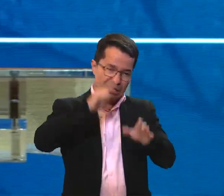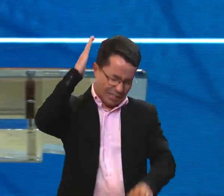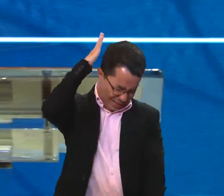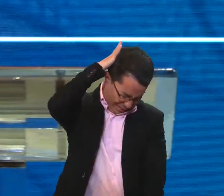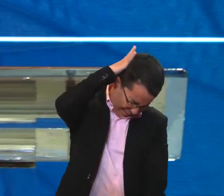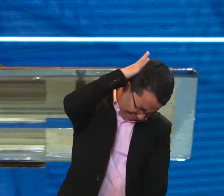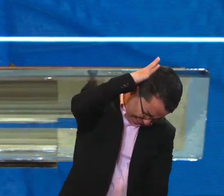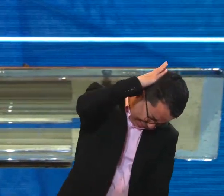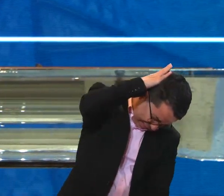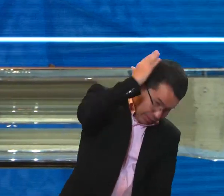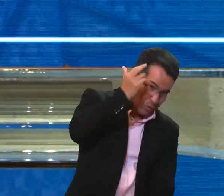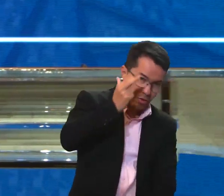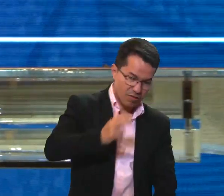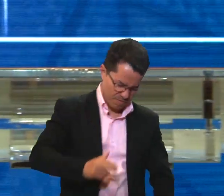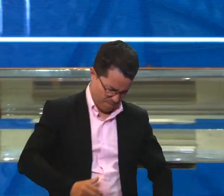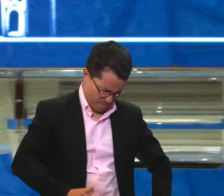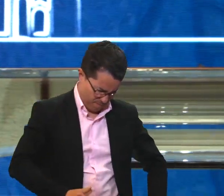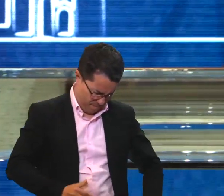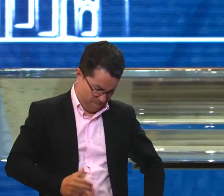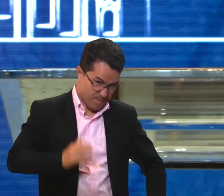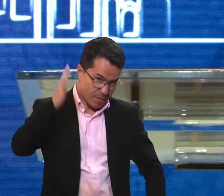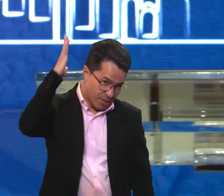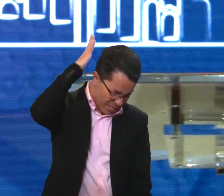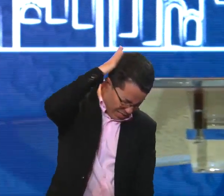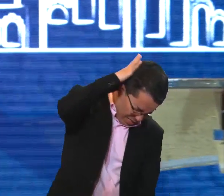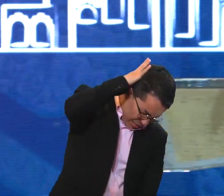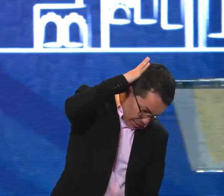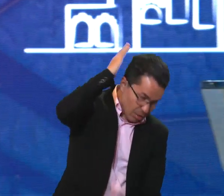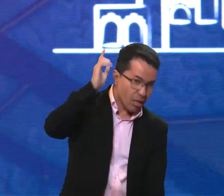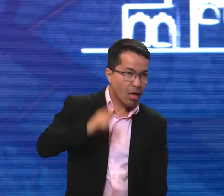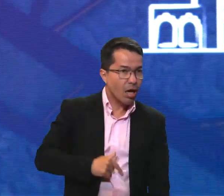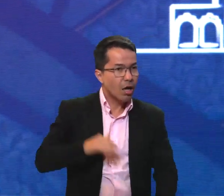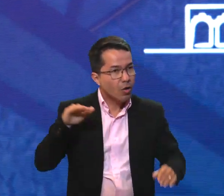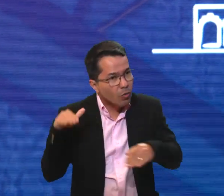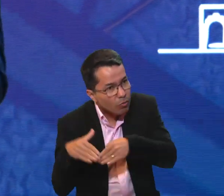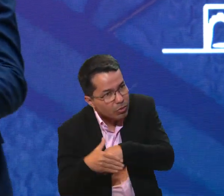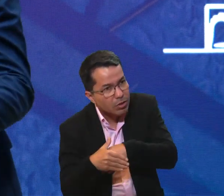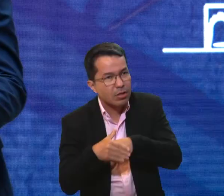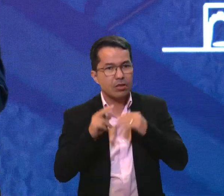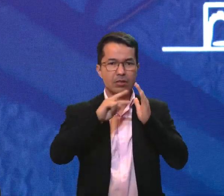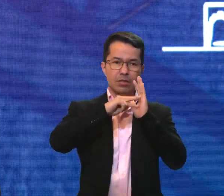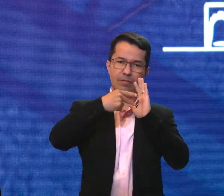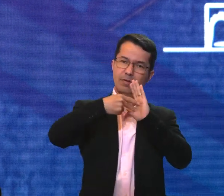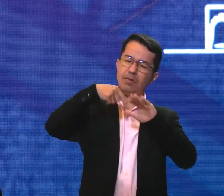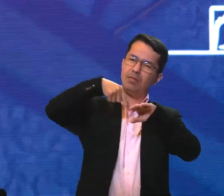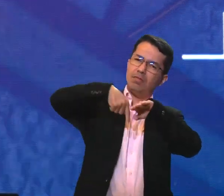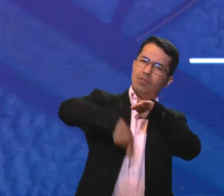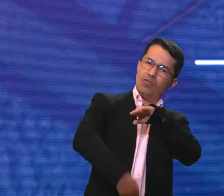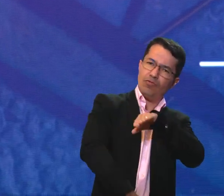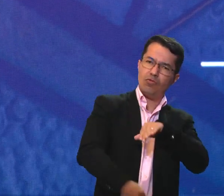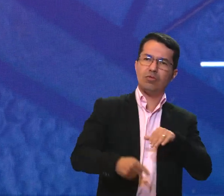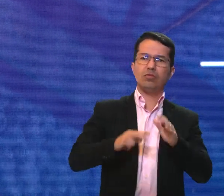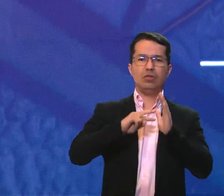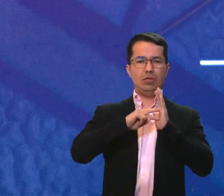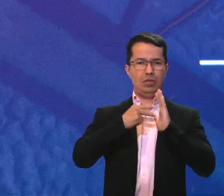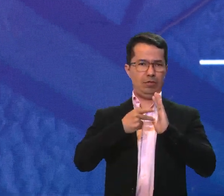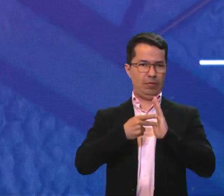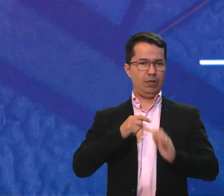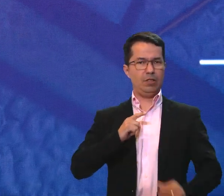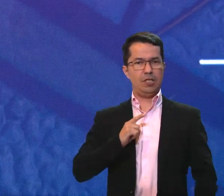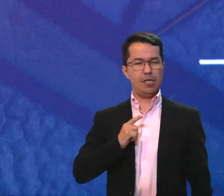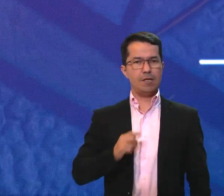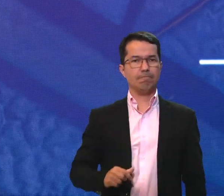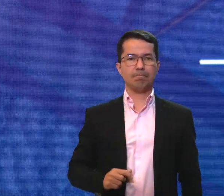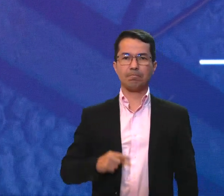humilhado. Por isso, o povo de Deus precisa se apresentar a Deus dessa maneira: